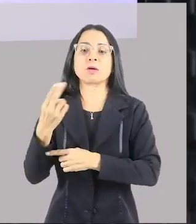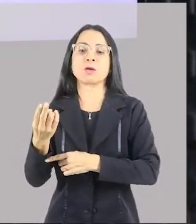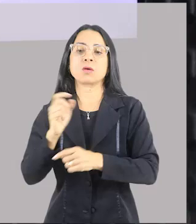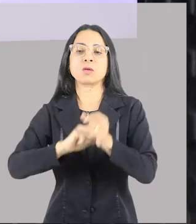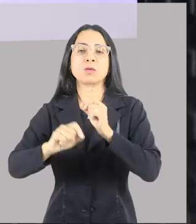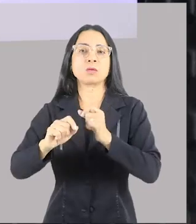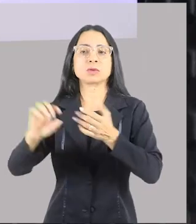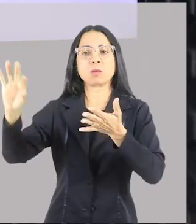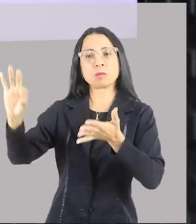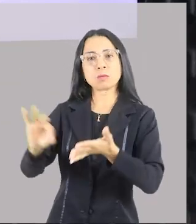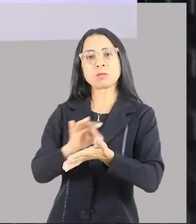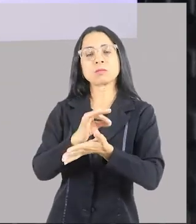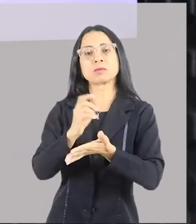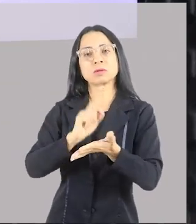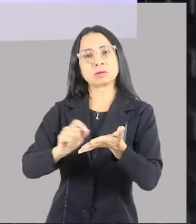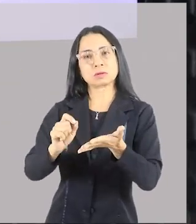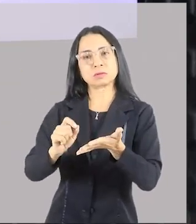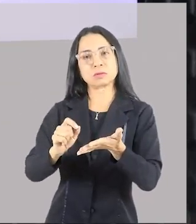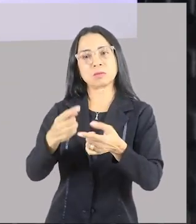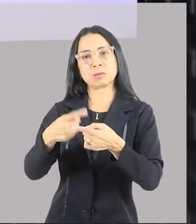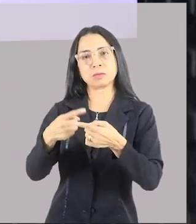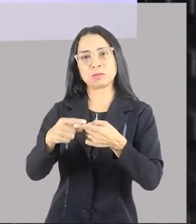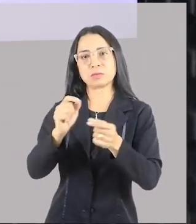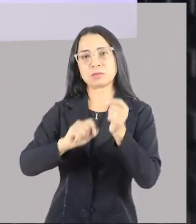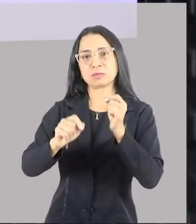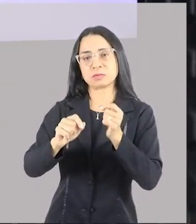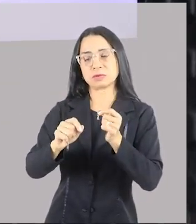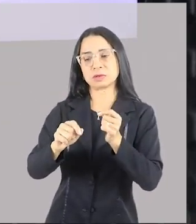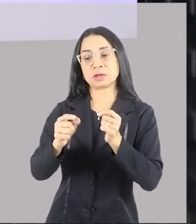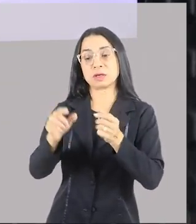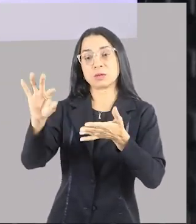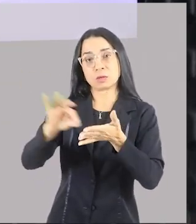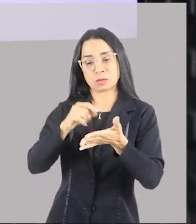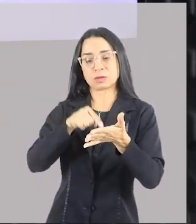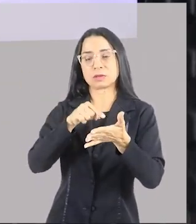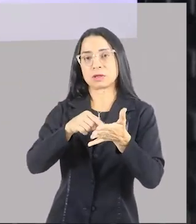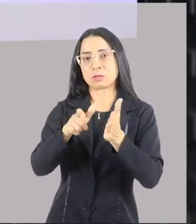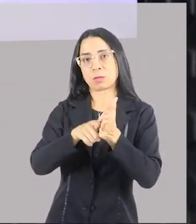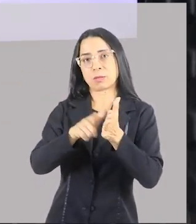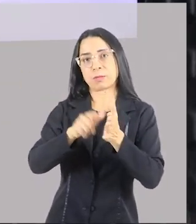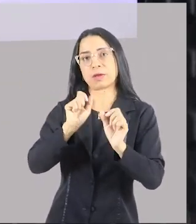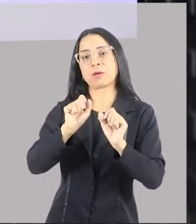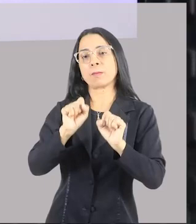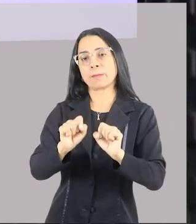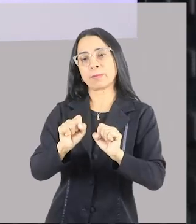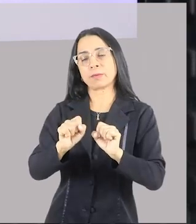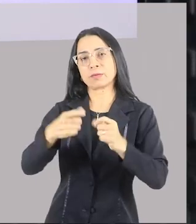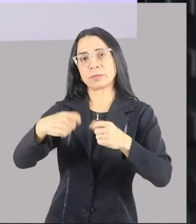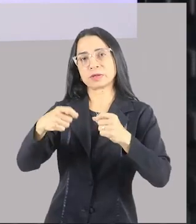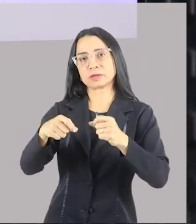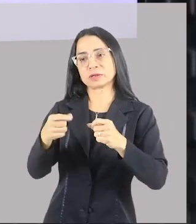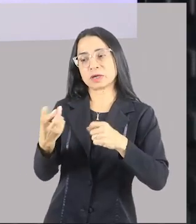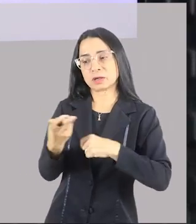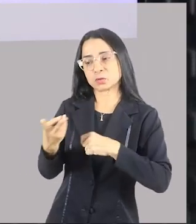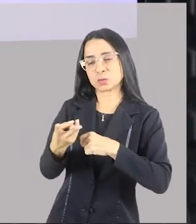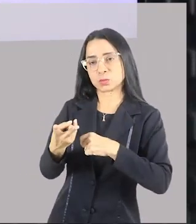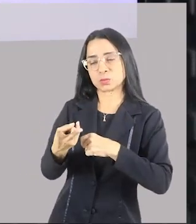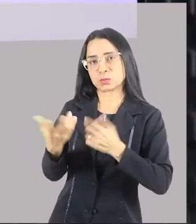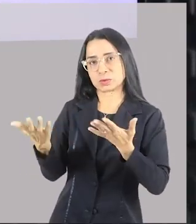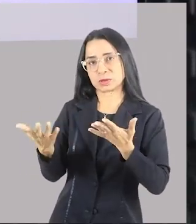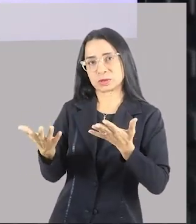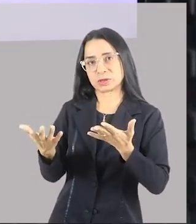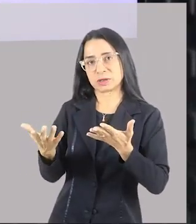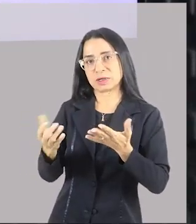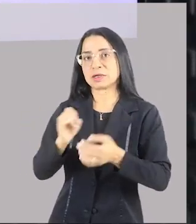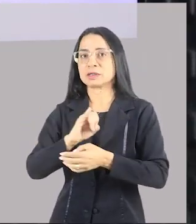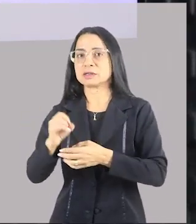não é um contrato, porque no contrato você precisa do interesse das duas partes. Se eu faço uma licitação, quer dizer que eu tenho a vontade da